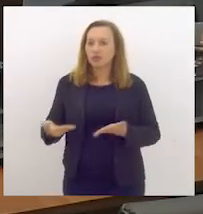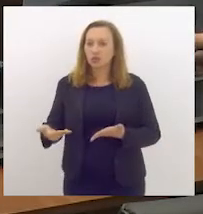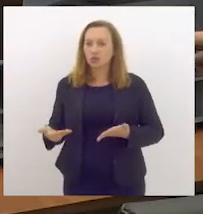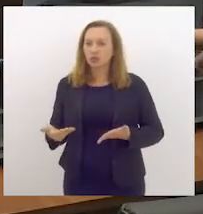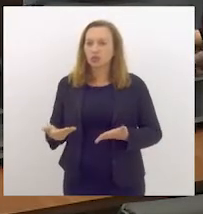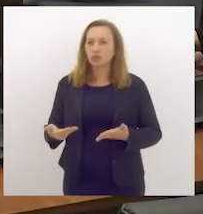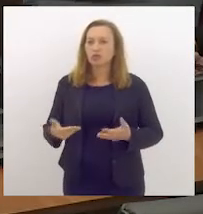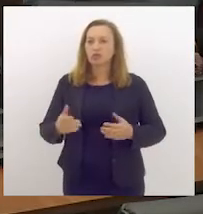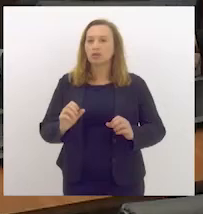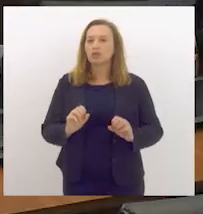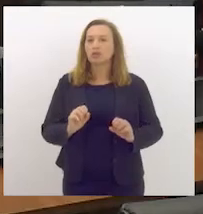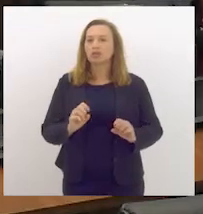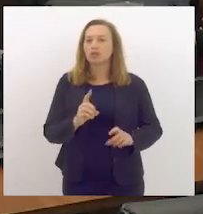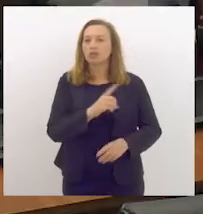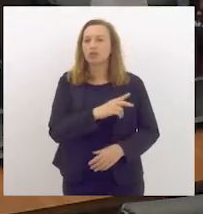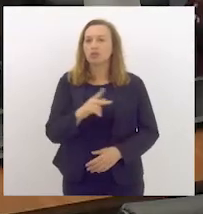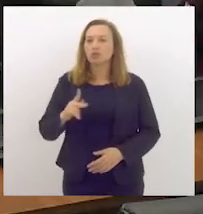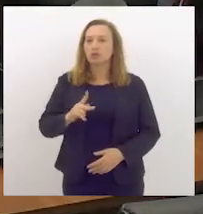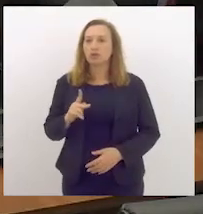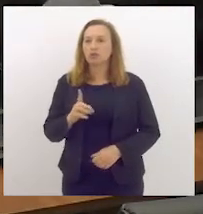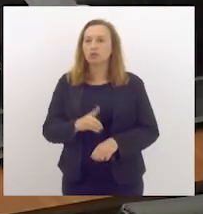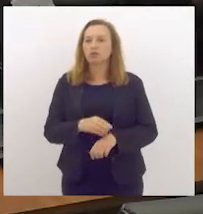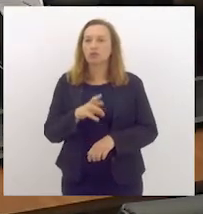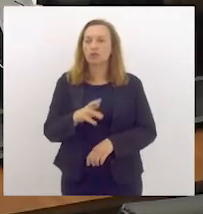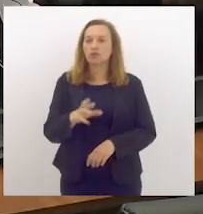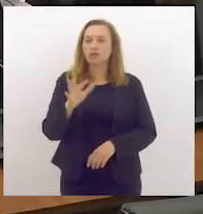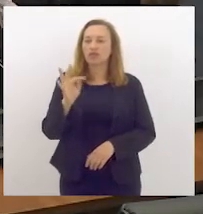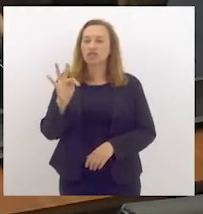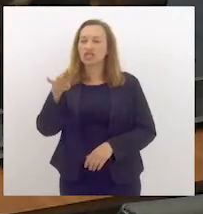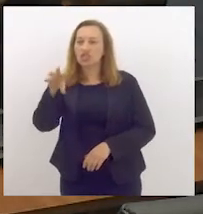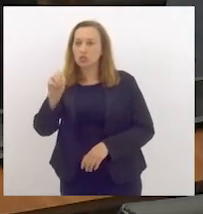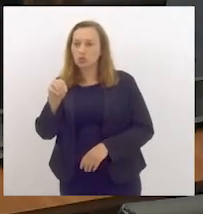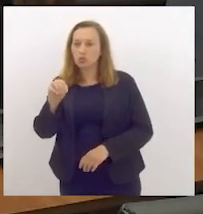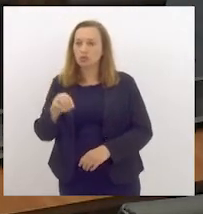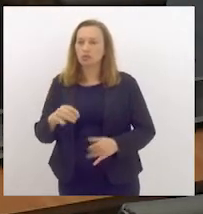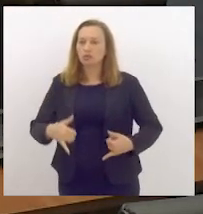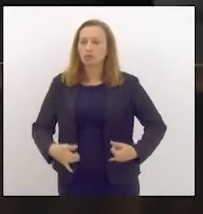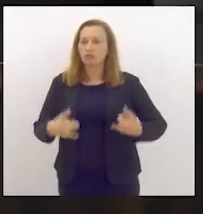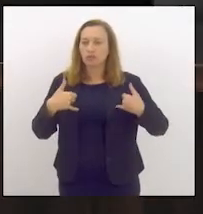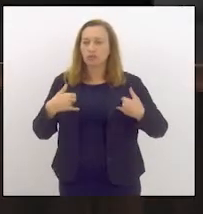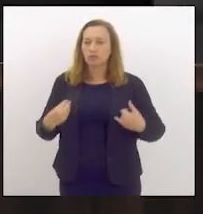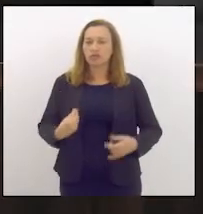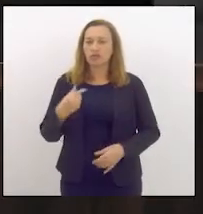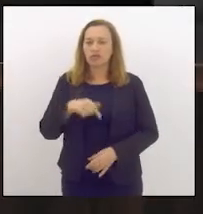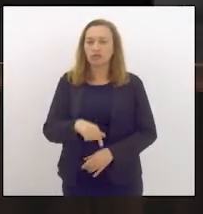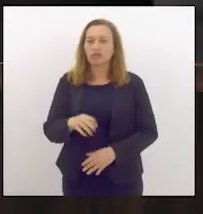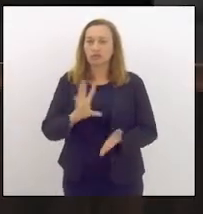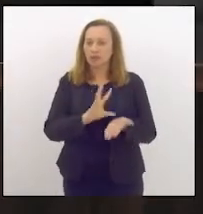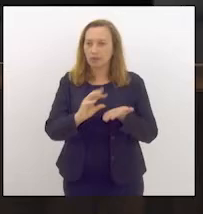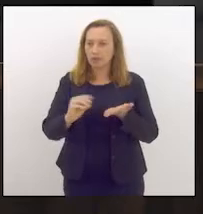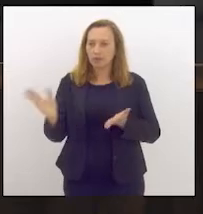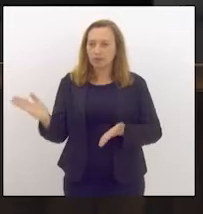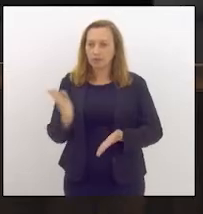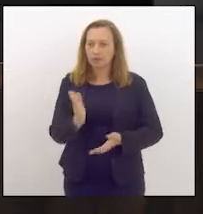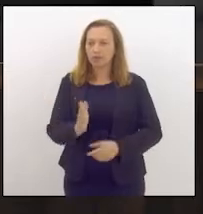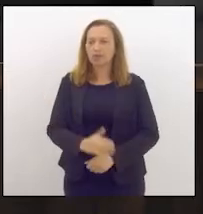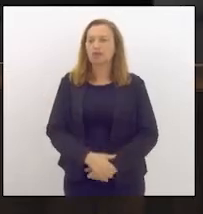nosso defensor Dr Francisco mão pelo aqui vamos a pauta